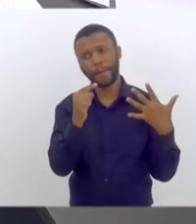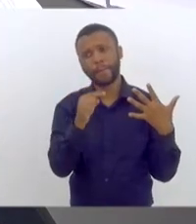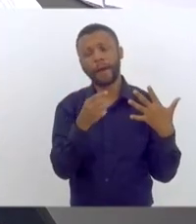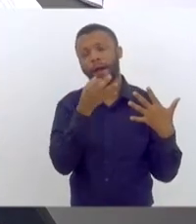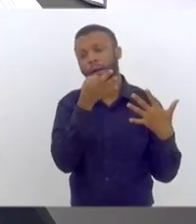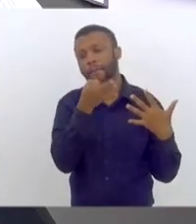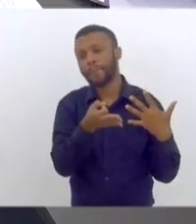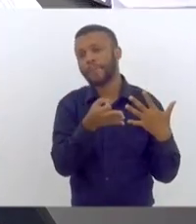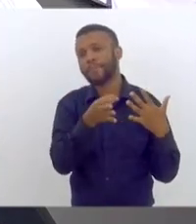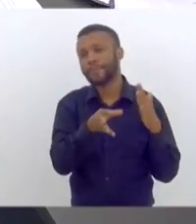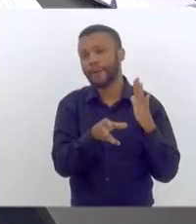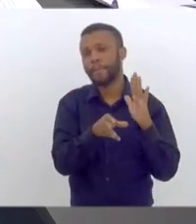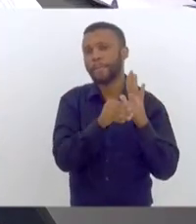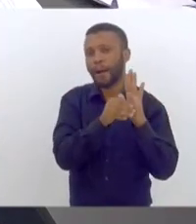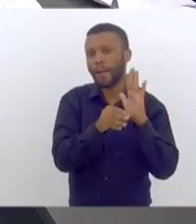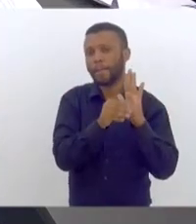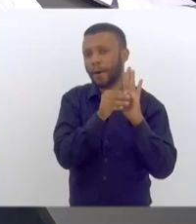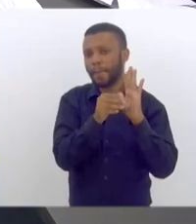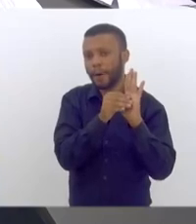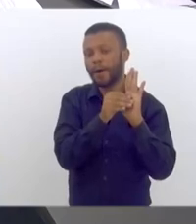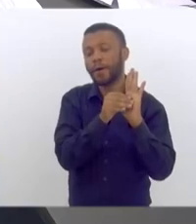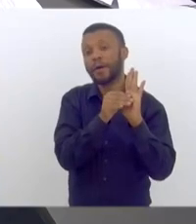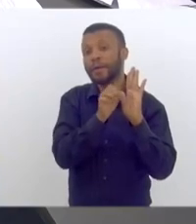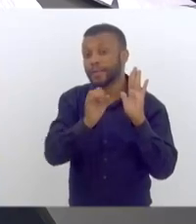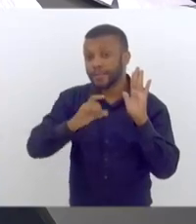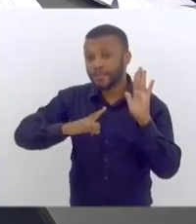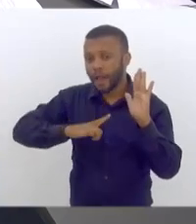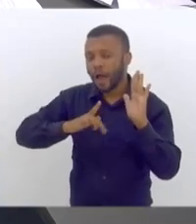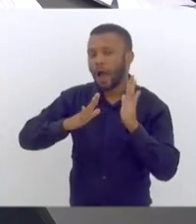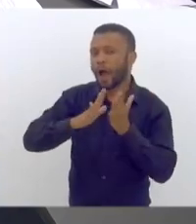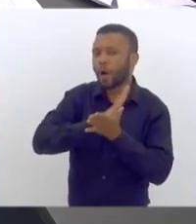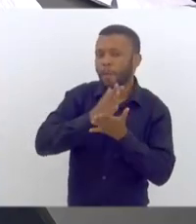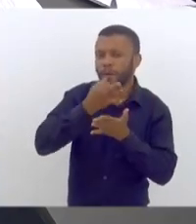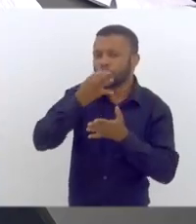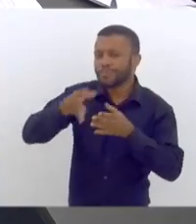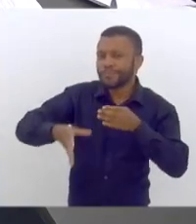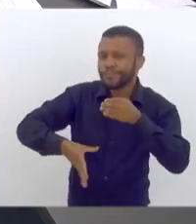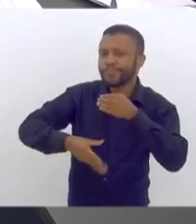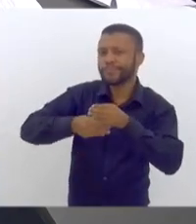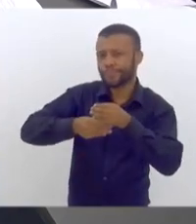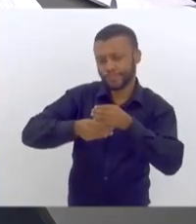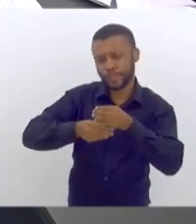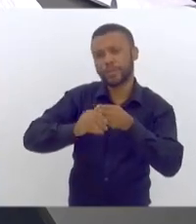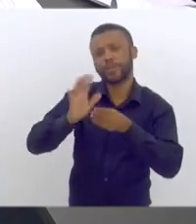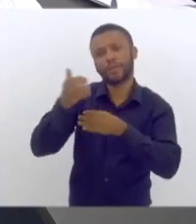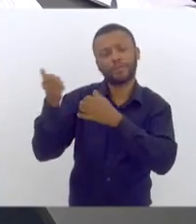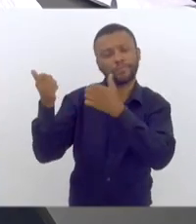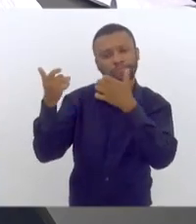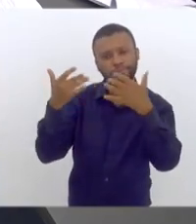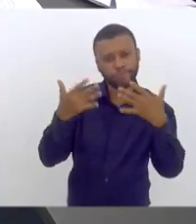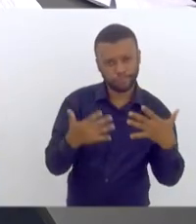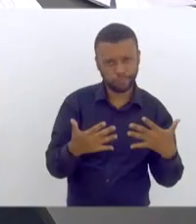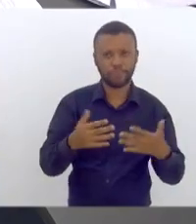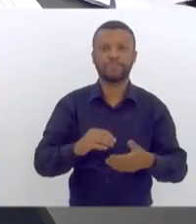se eu tiver alguma observação já vou fazendo que fica os outros depois opinarem